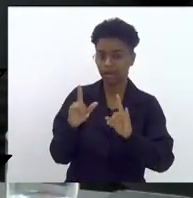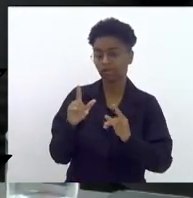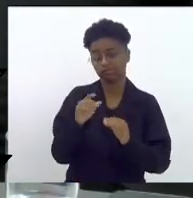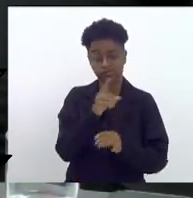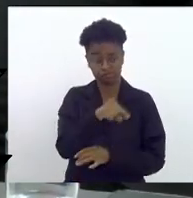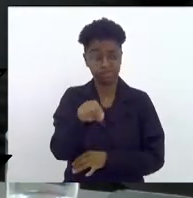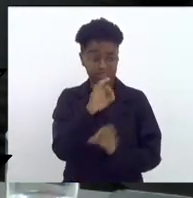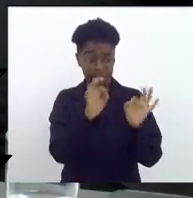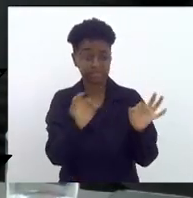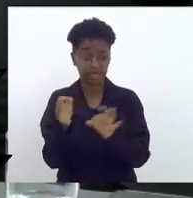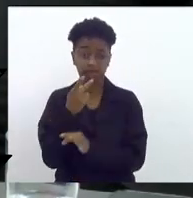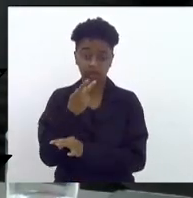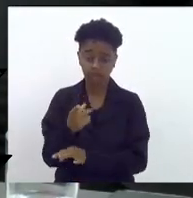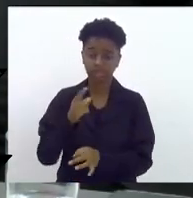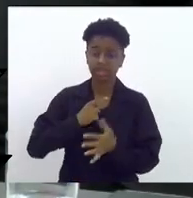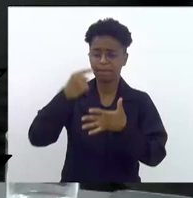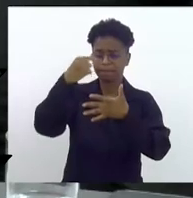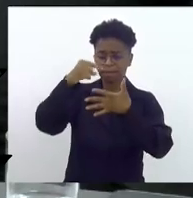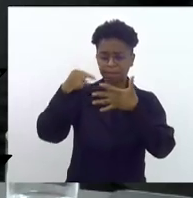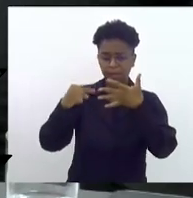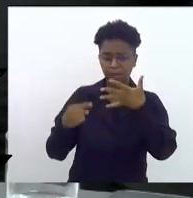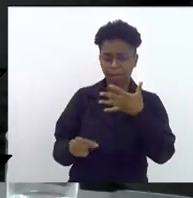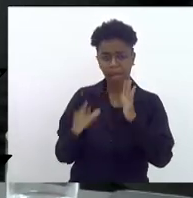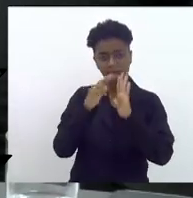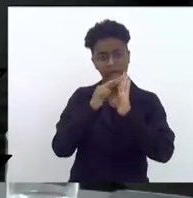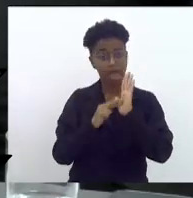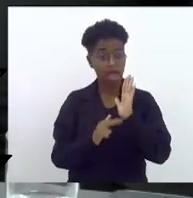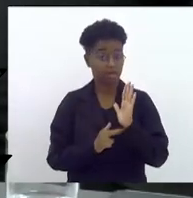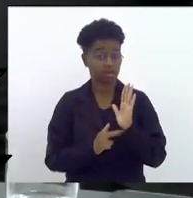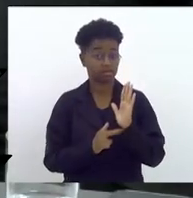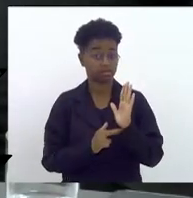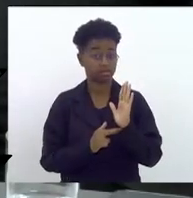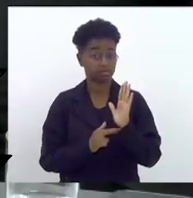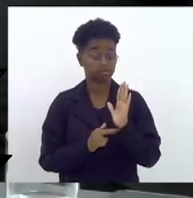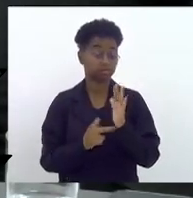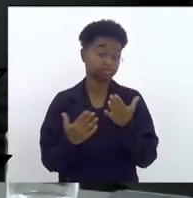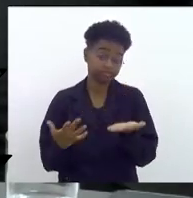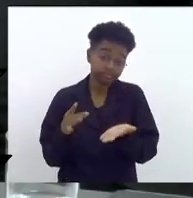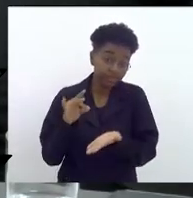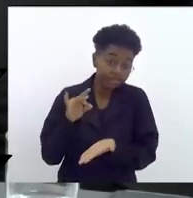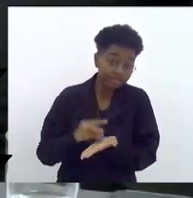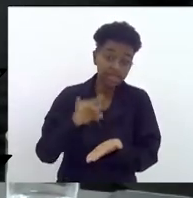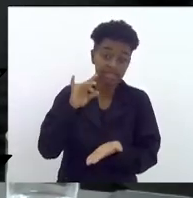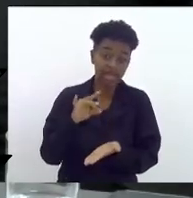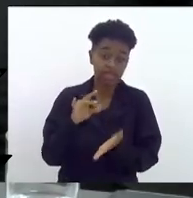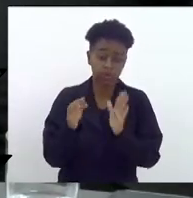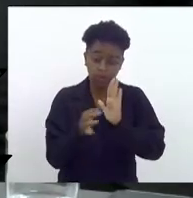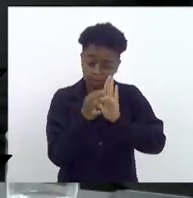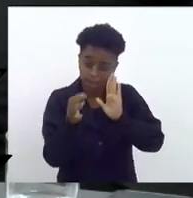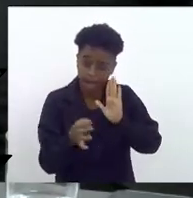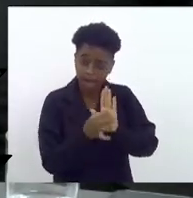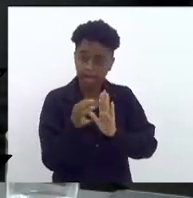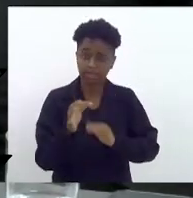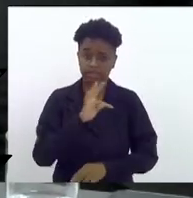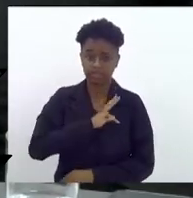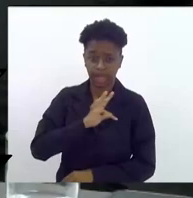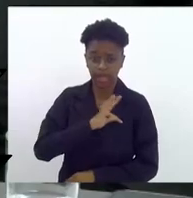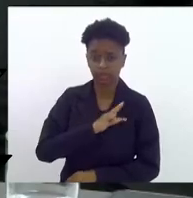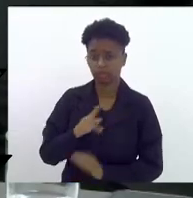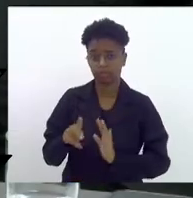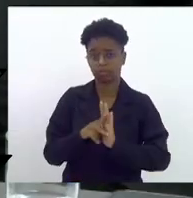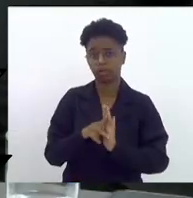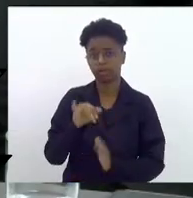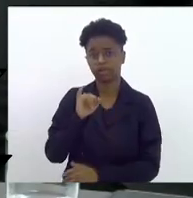que você tem aí uma série de desdobramentos que de fato os pareceres técnicos do